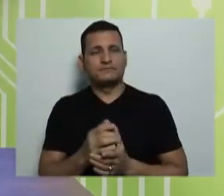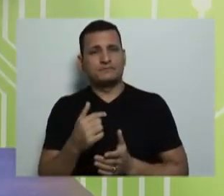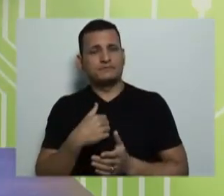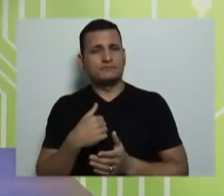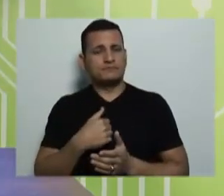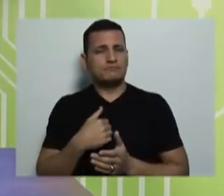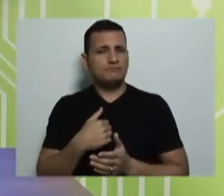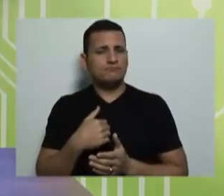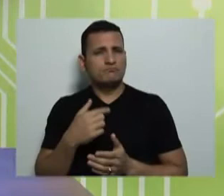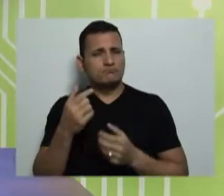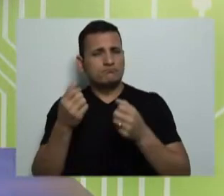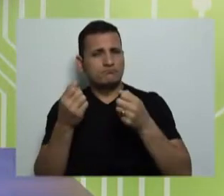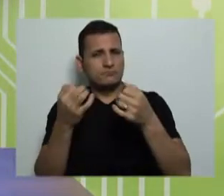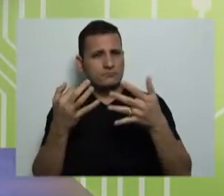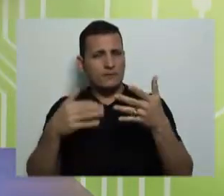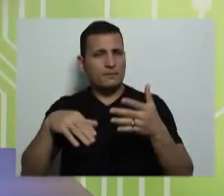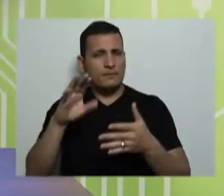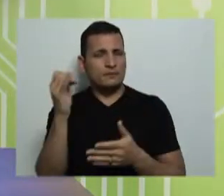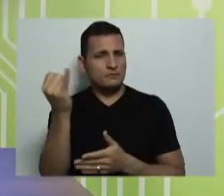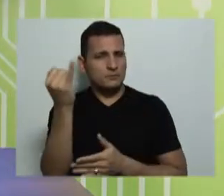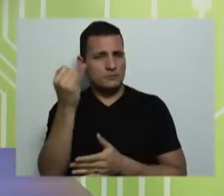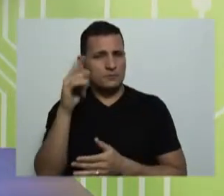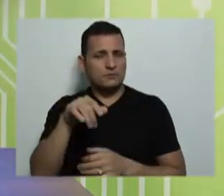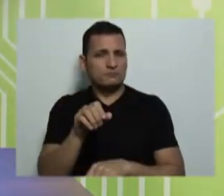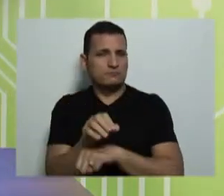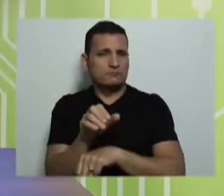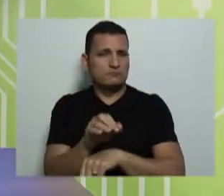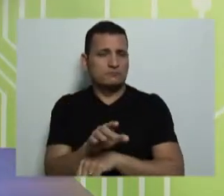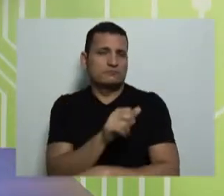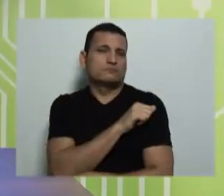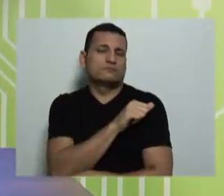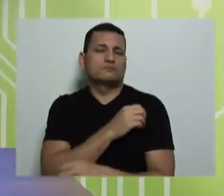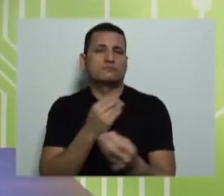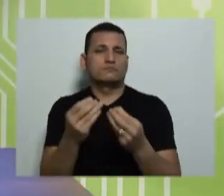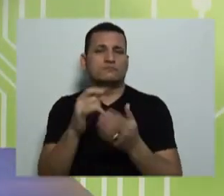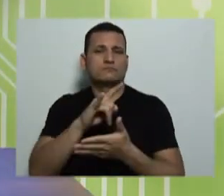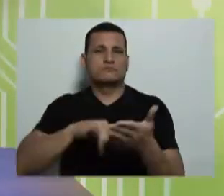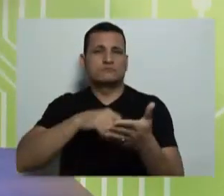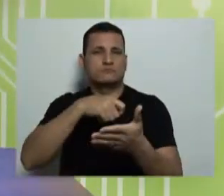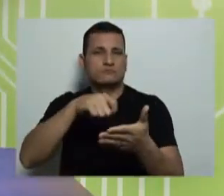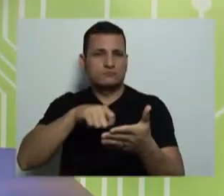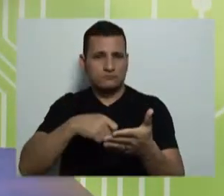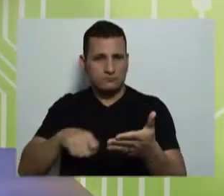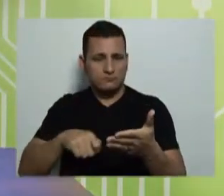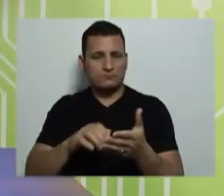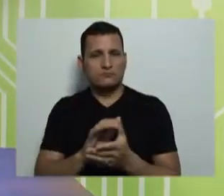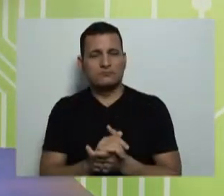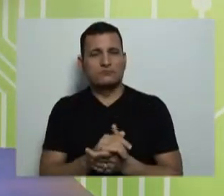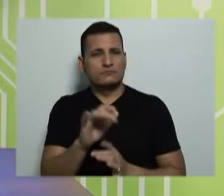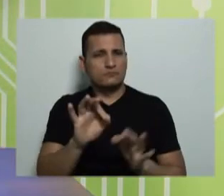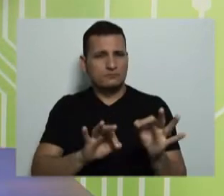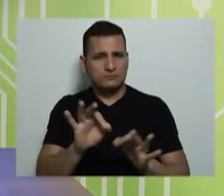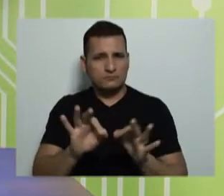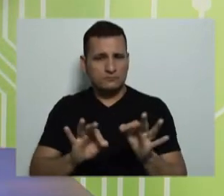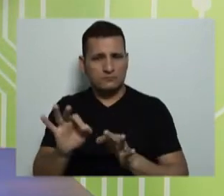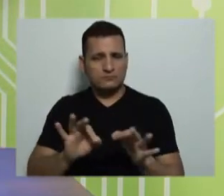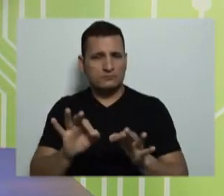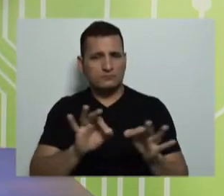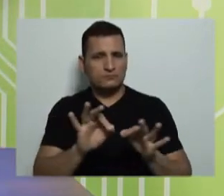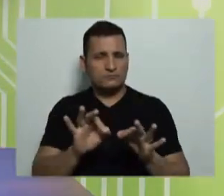mais importante é a orientação do aluno quanto ao preenchimento da documentação, é a elaboração do plano de